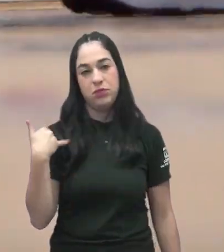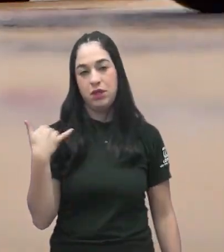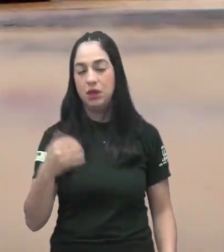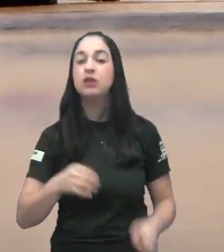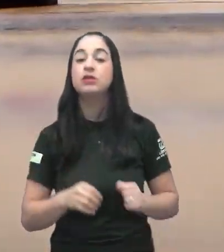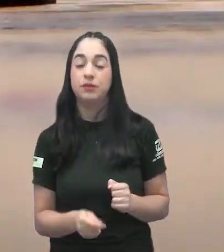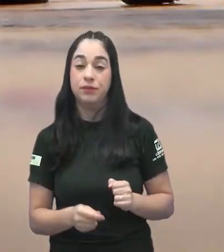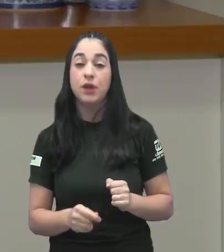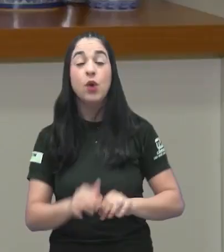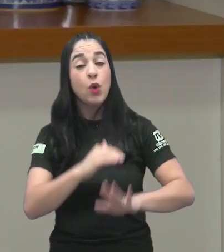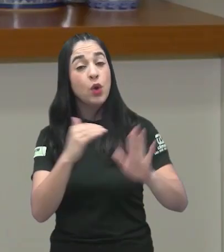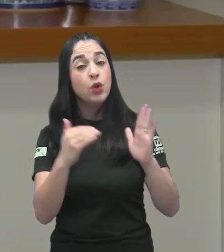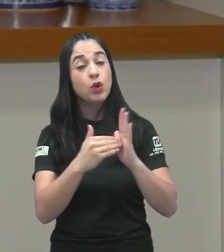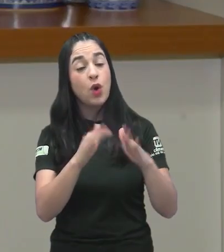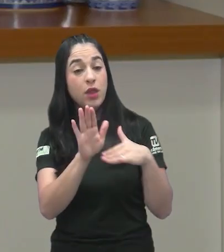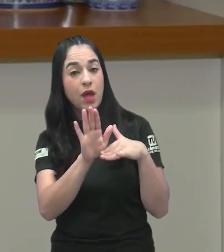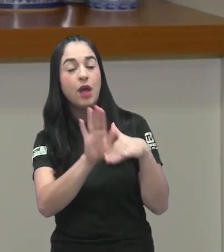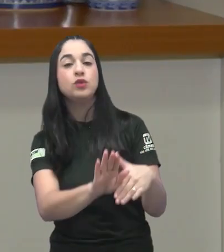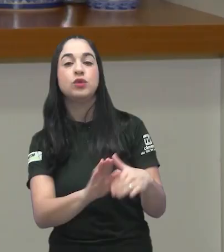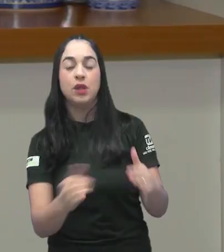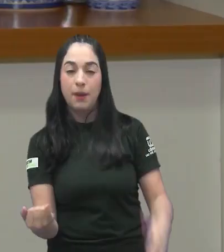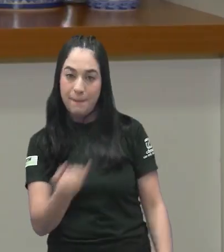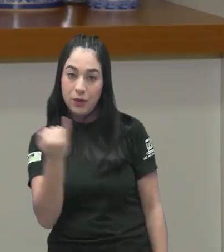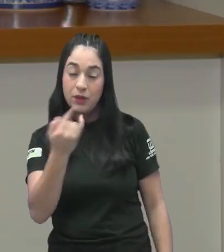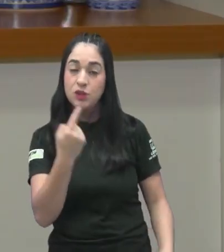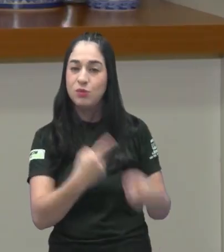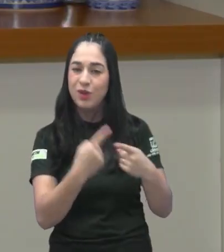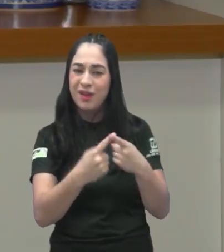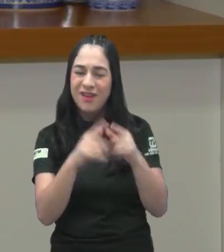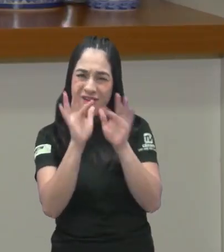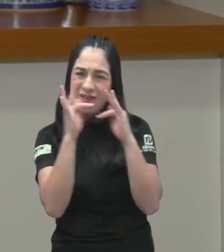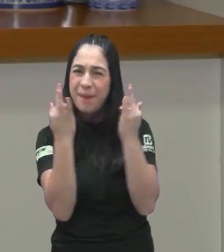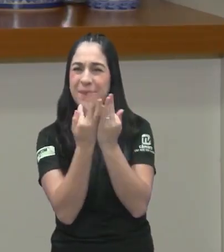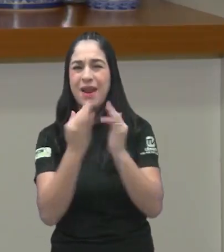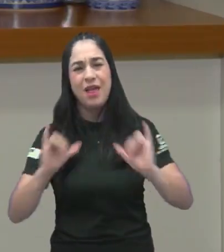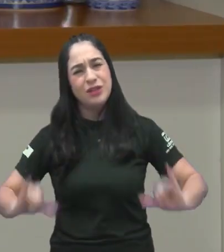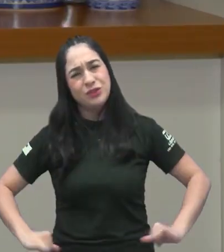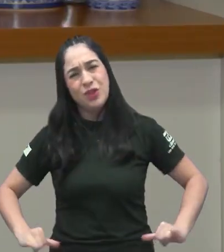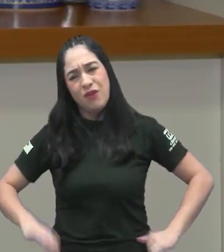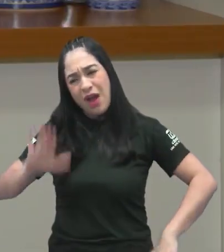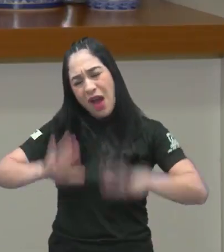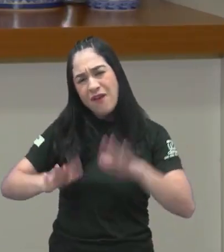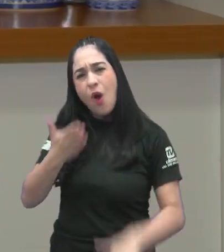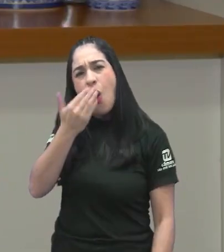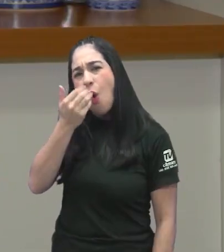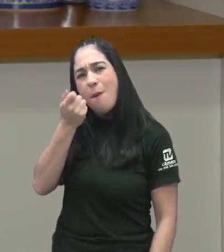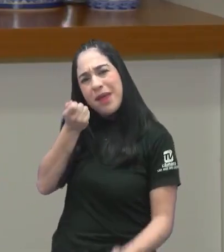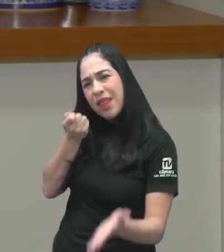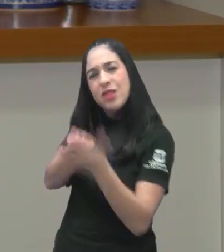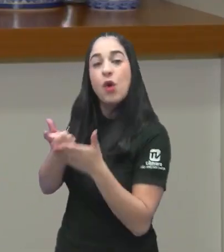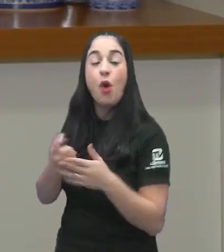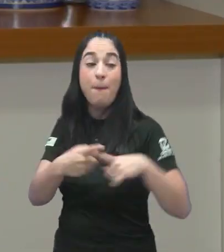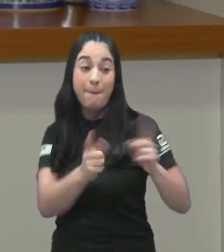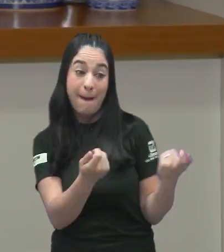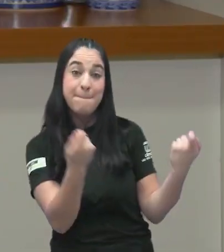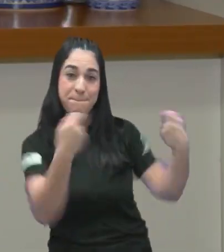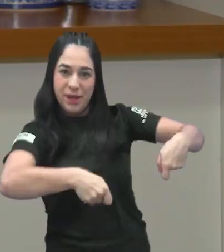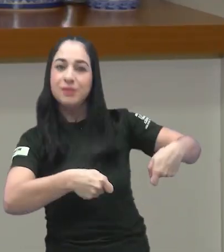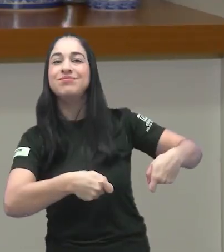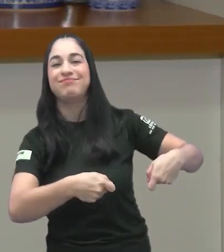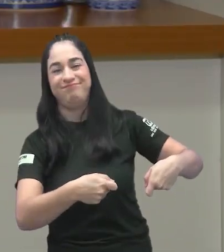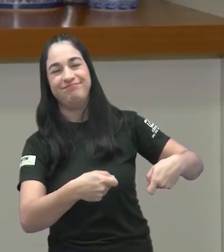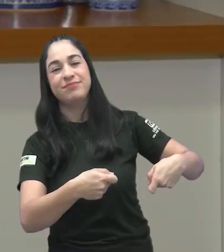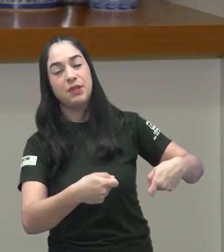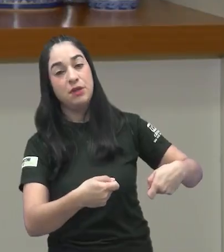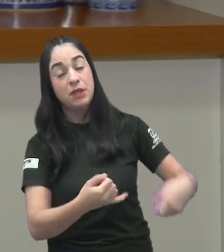e faixas etárias. Nesse momento, toda ajuda vai ser bem-vinda, porque tem famílias sofrendo com isso, faltando o alimento e a